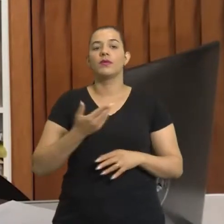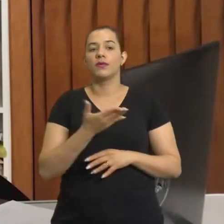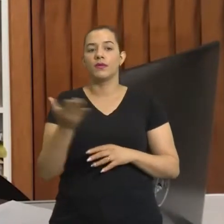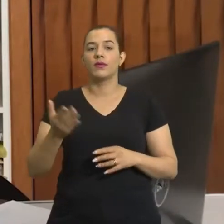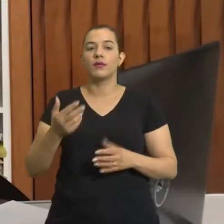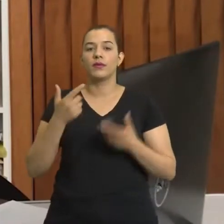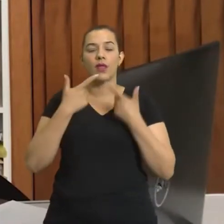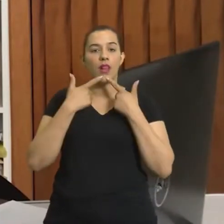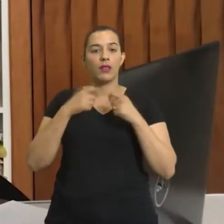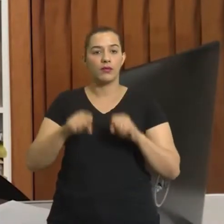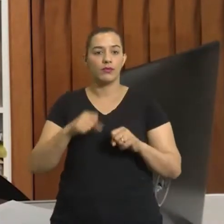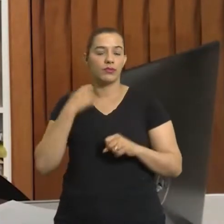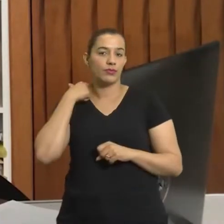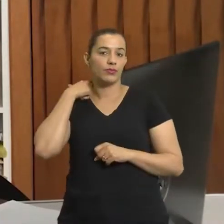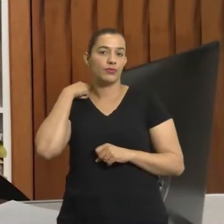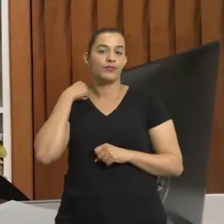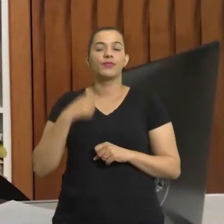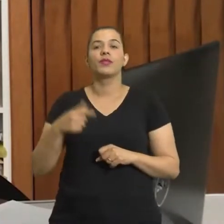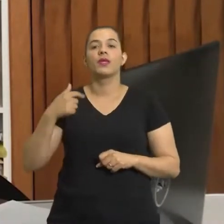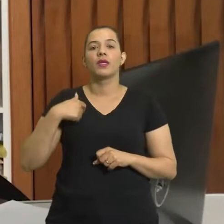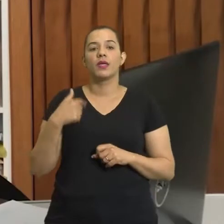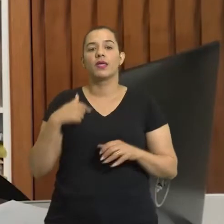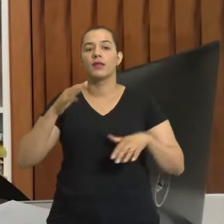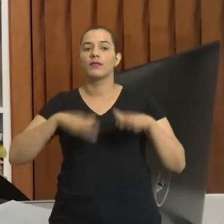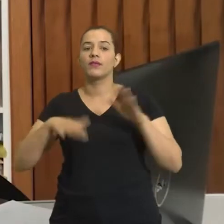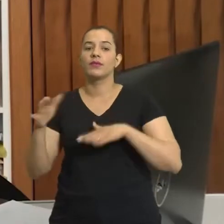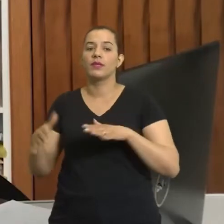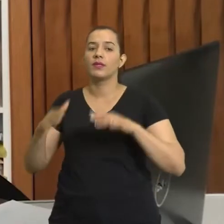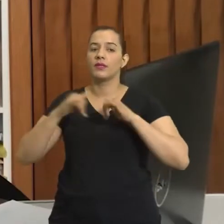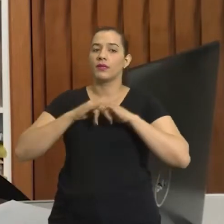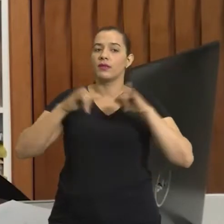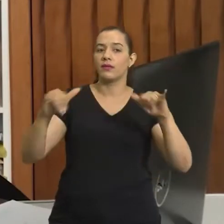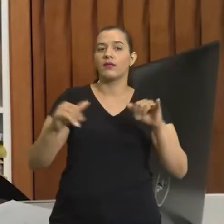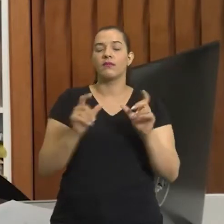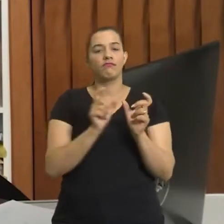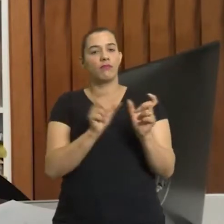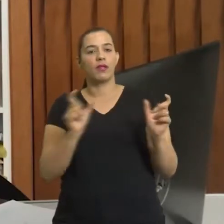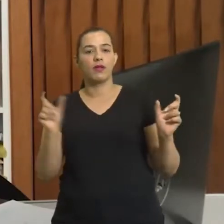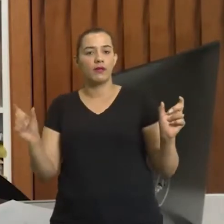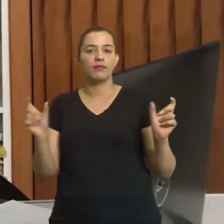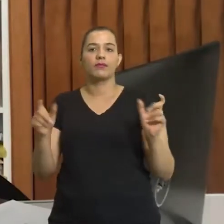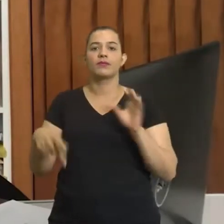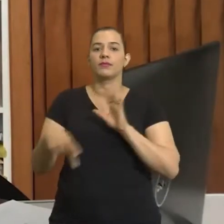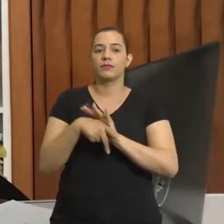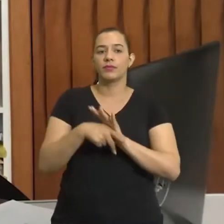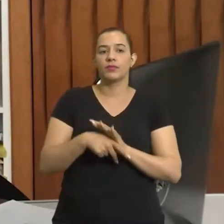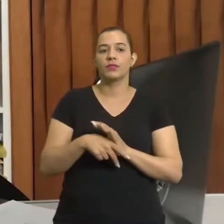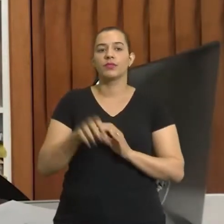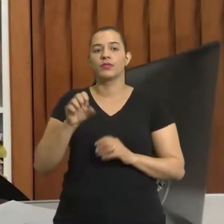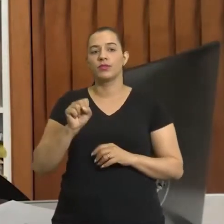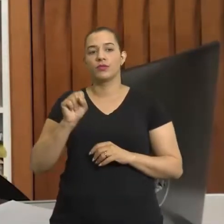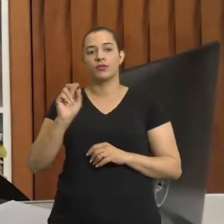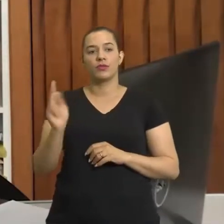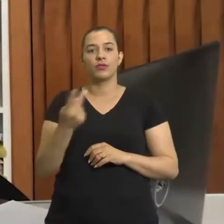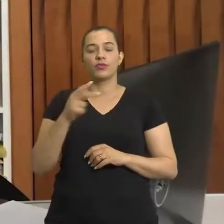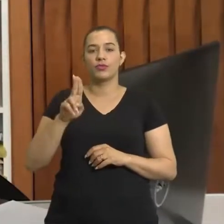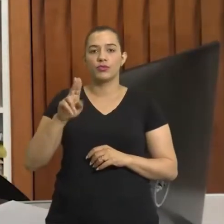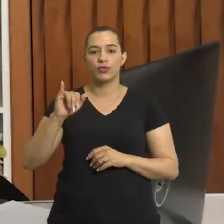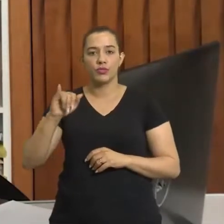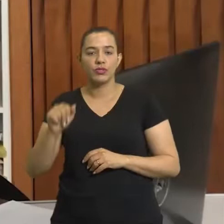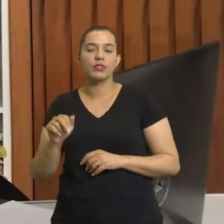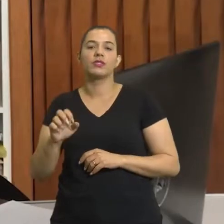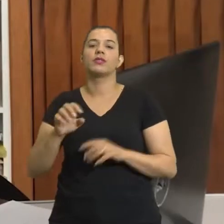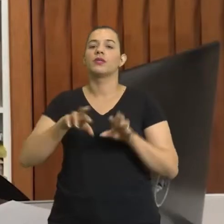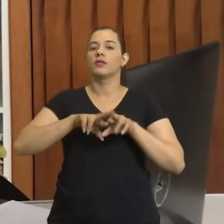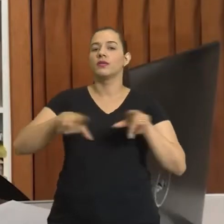é o linguístico, né? Então, provavelmente nesse anúncio vai estar lá algumas palavras como sushi, sashimi, que